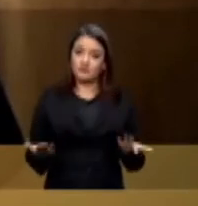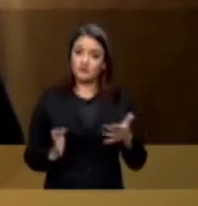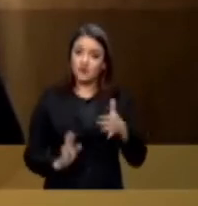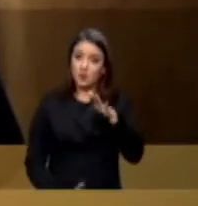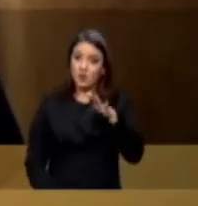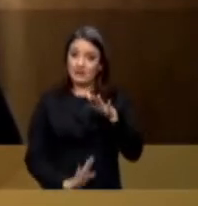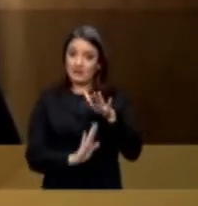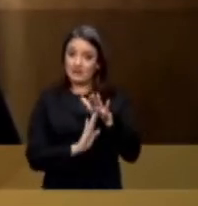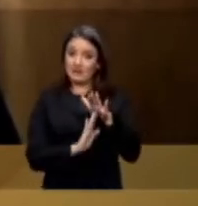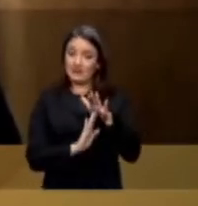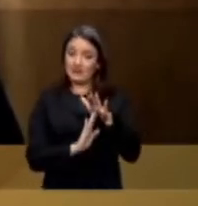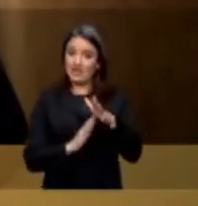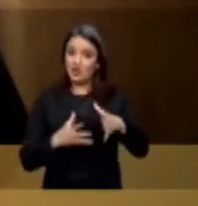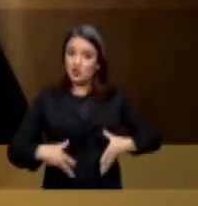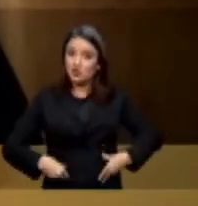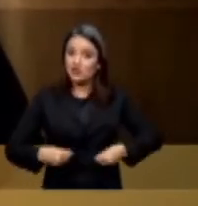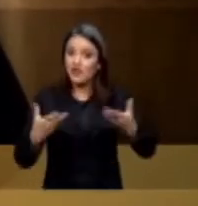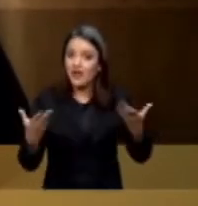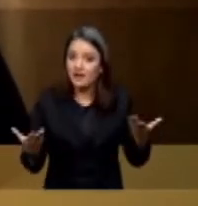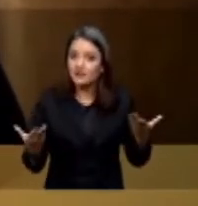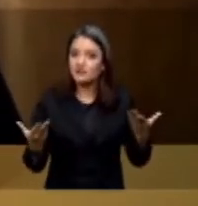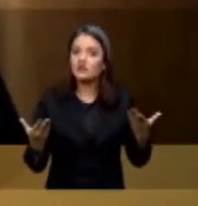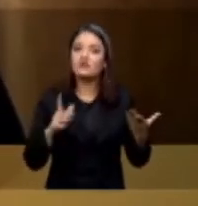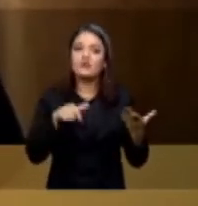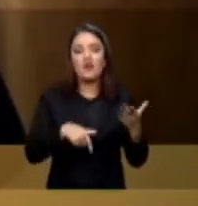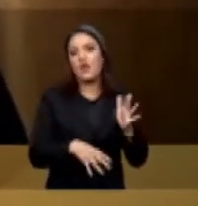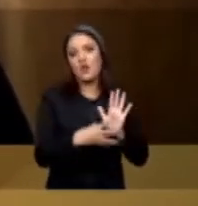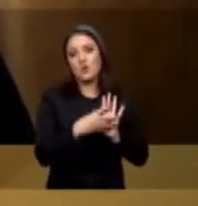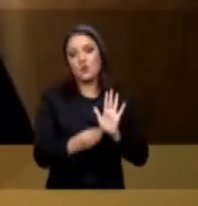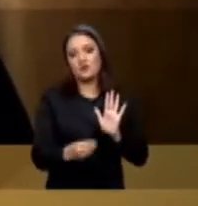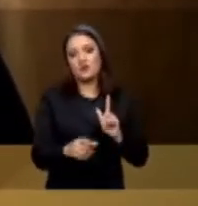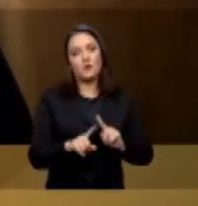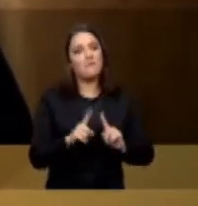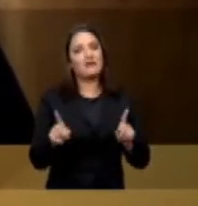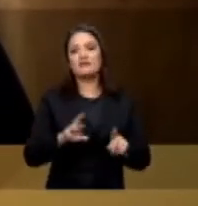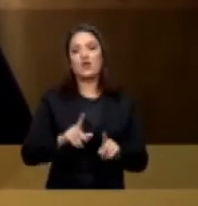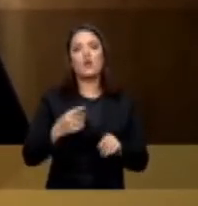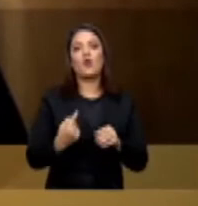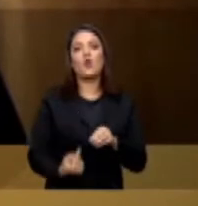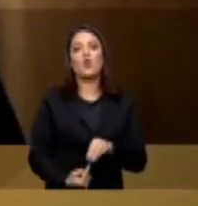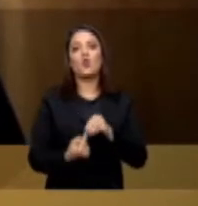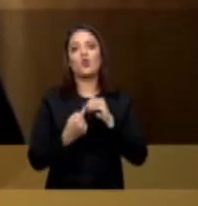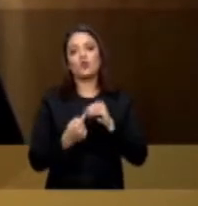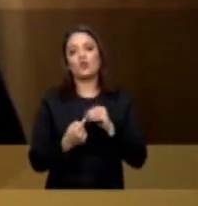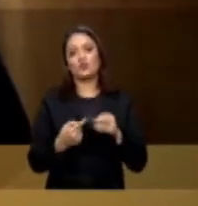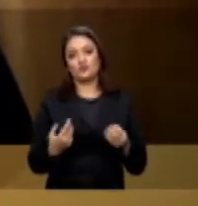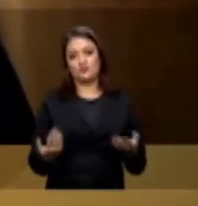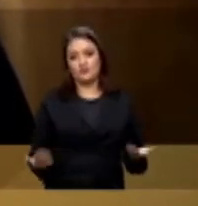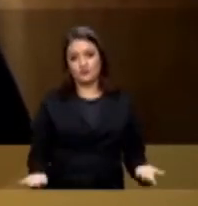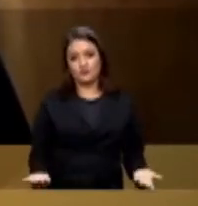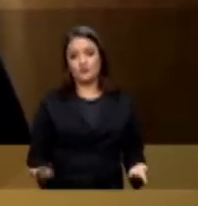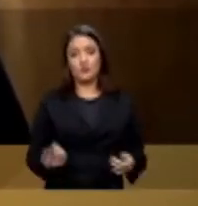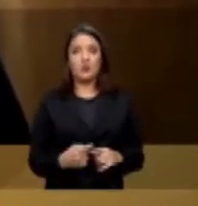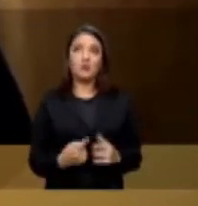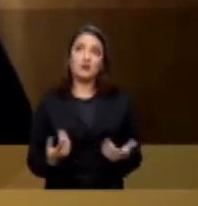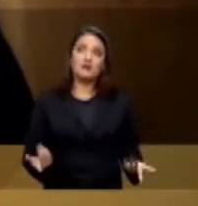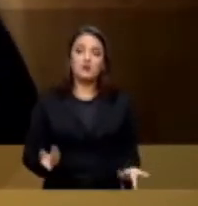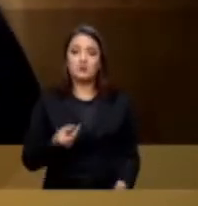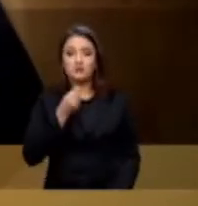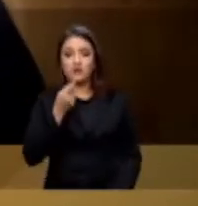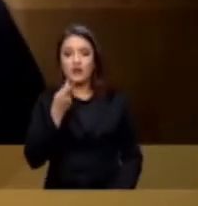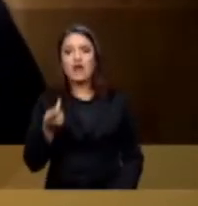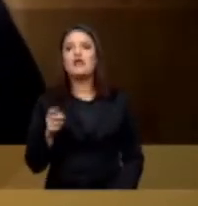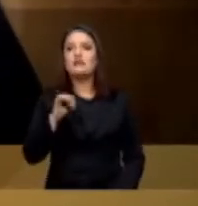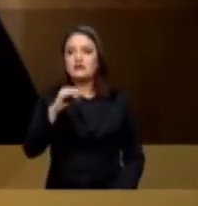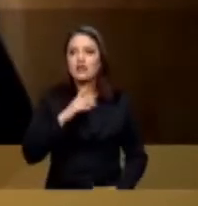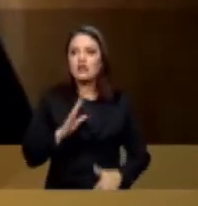de gastos é uma excelente baliza, mas não é a única baliza. Do contrário, diríamos, havendo